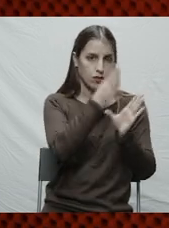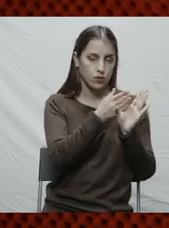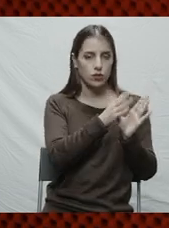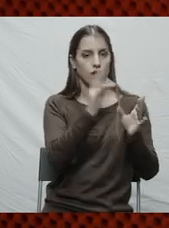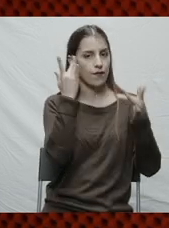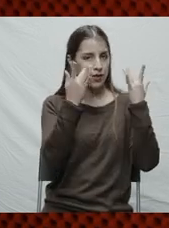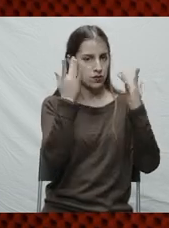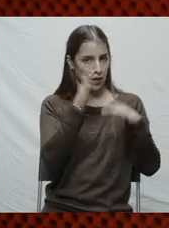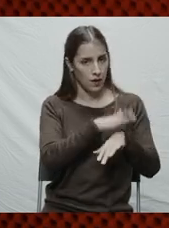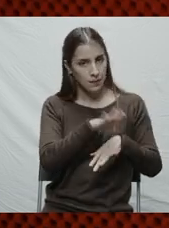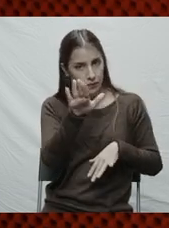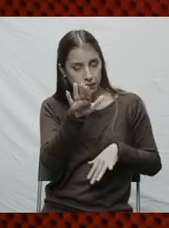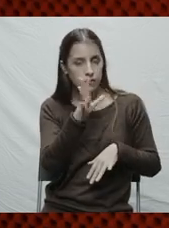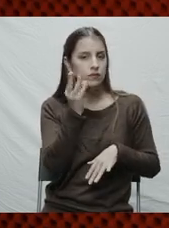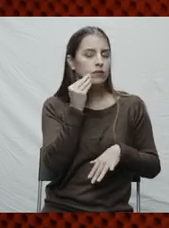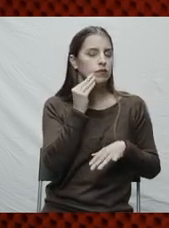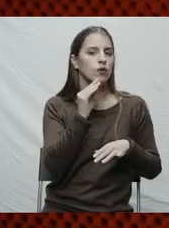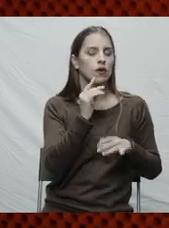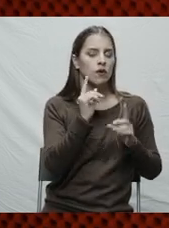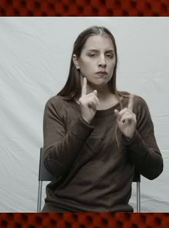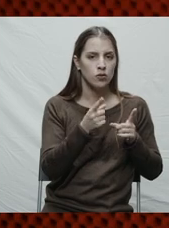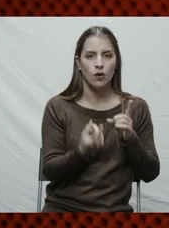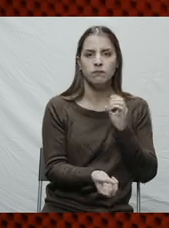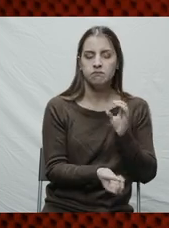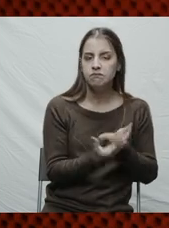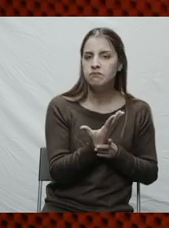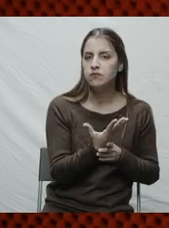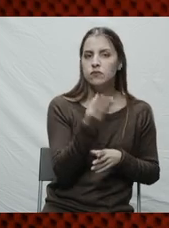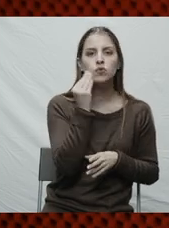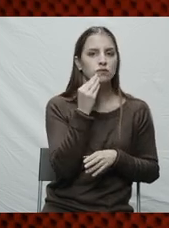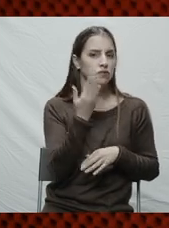e da Filosofia para fora, começou a surgir?